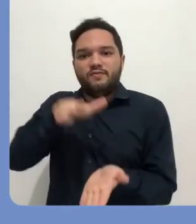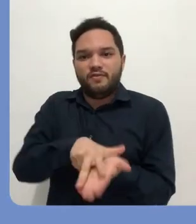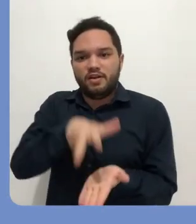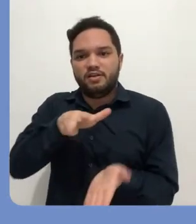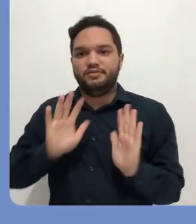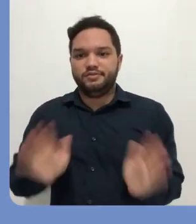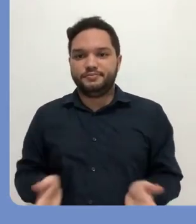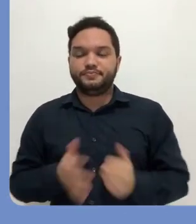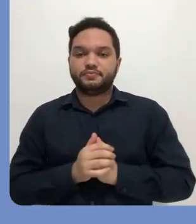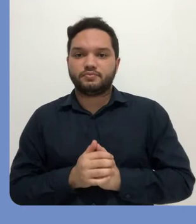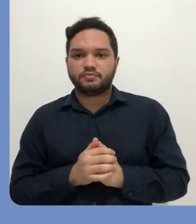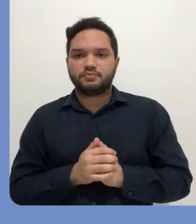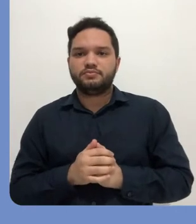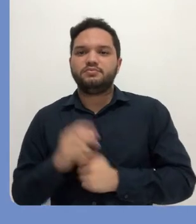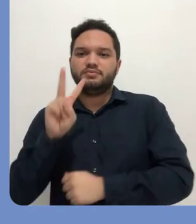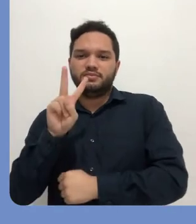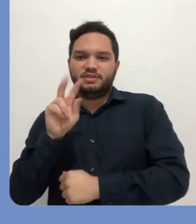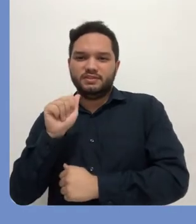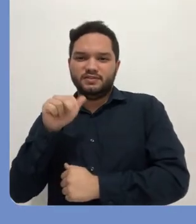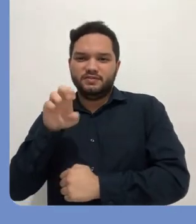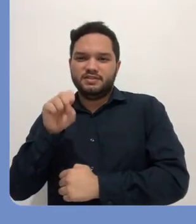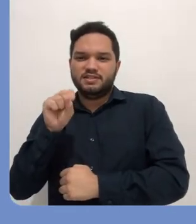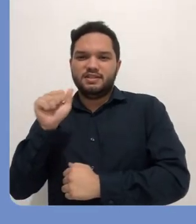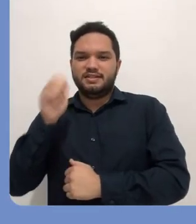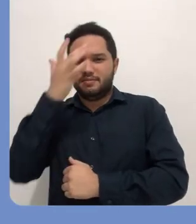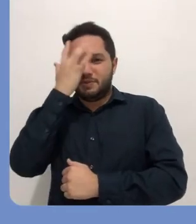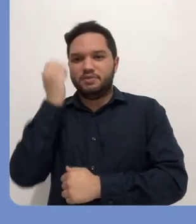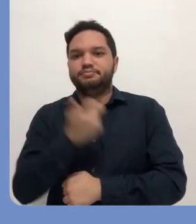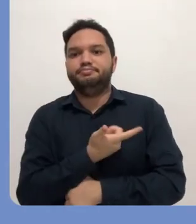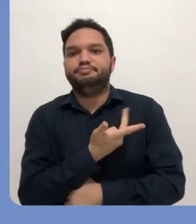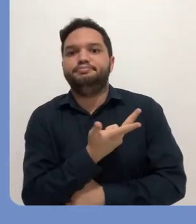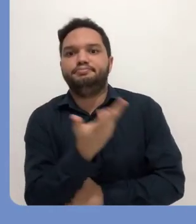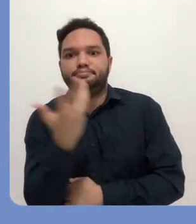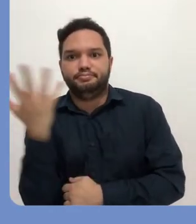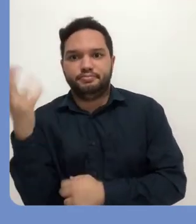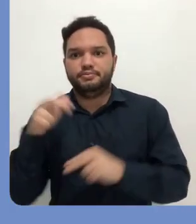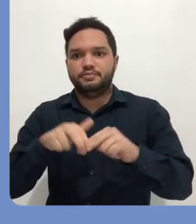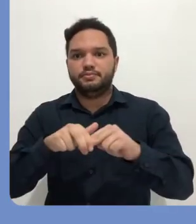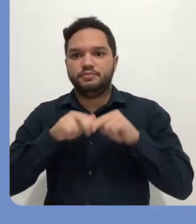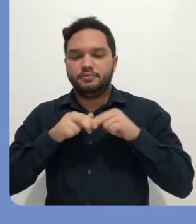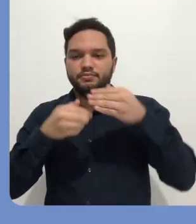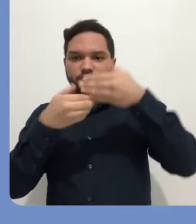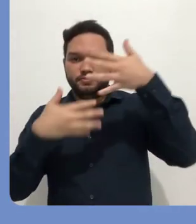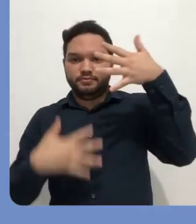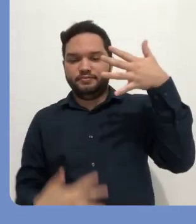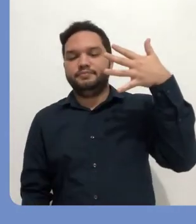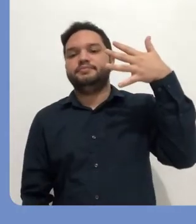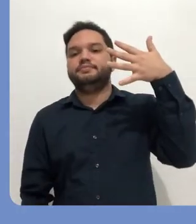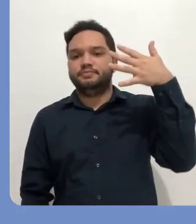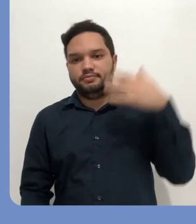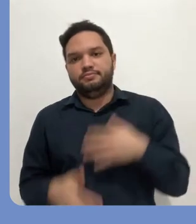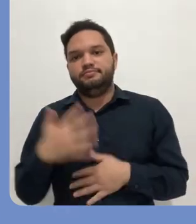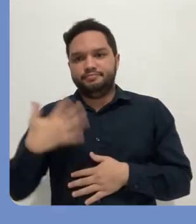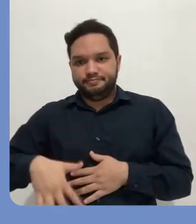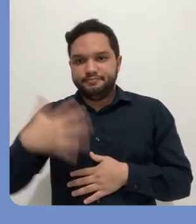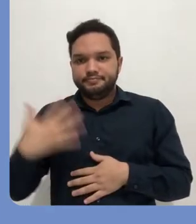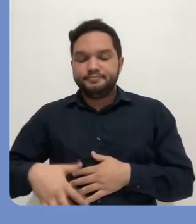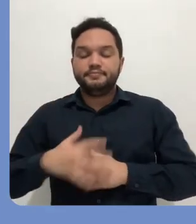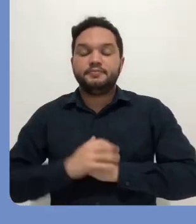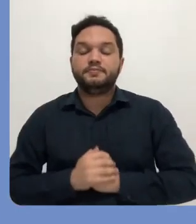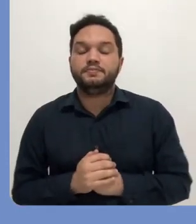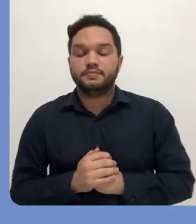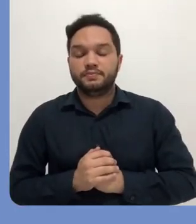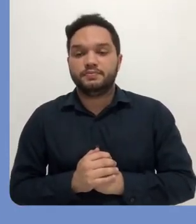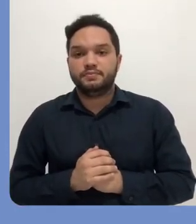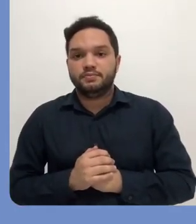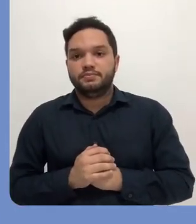Cadastro Comunidade ou IDUFSC. Como eu estou colocando aqui um nome muito genérico, né, então